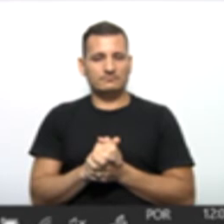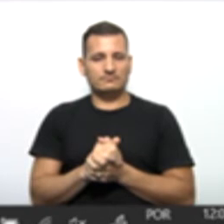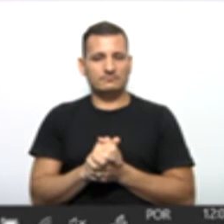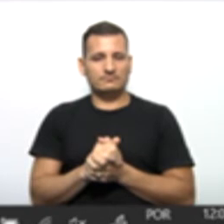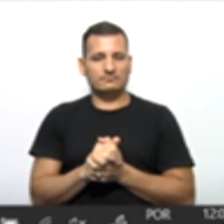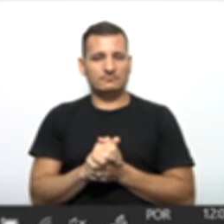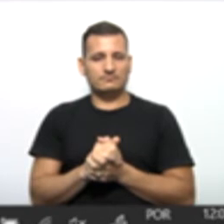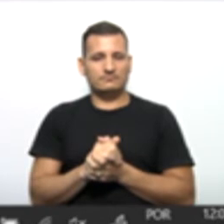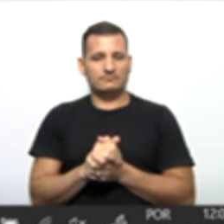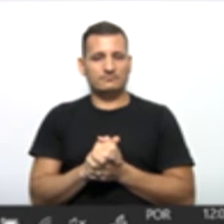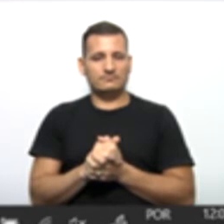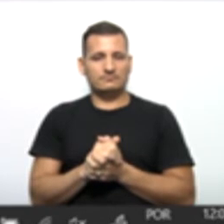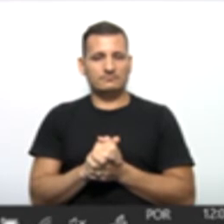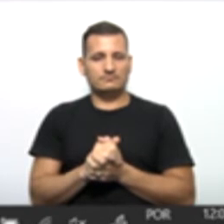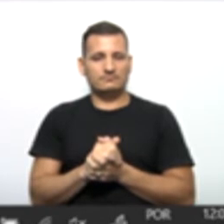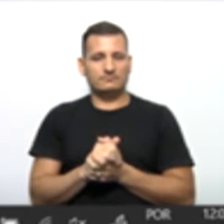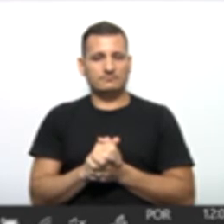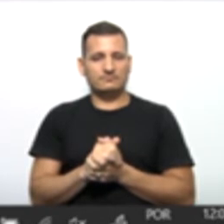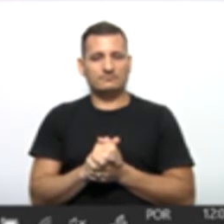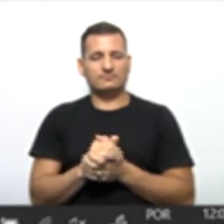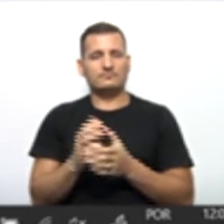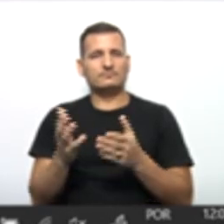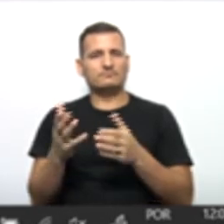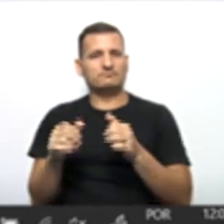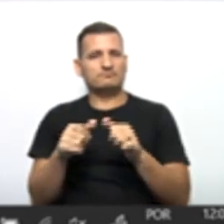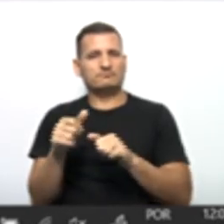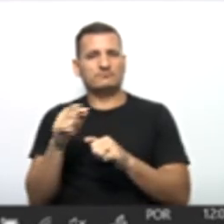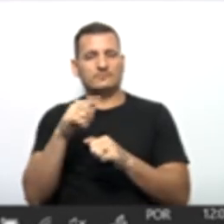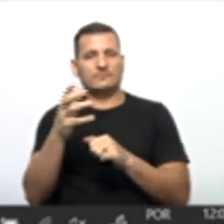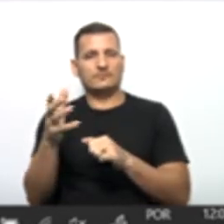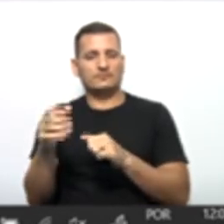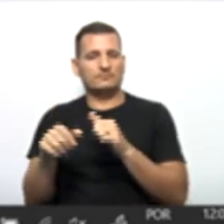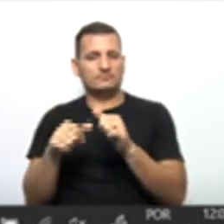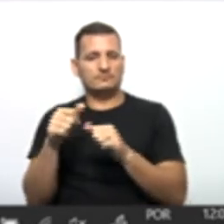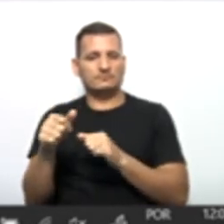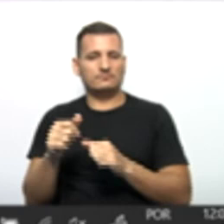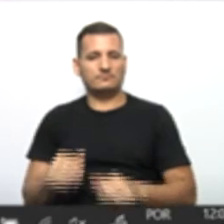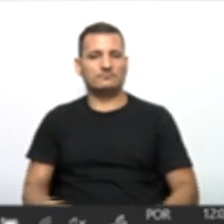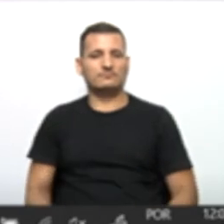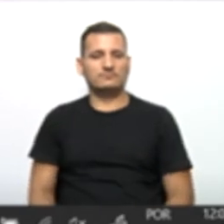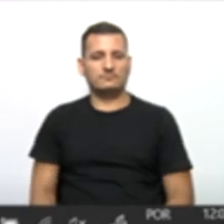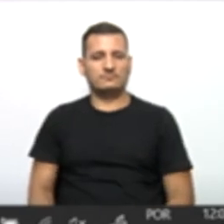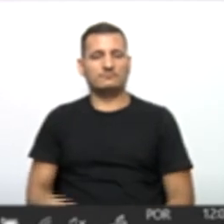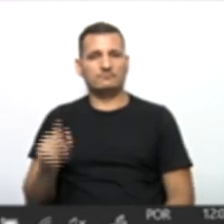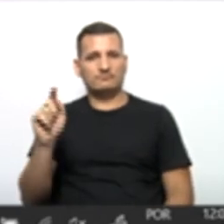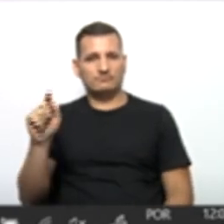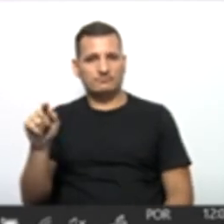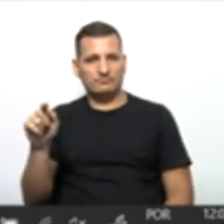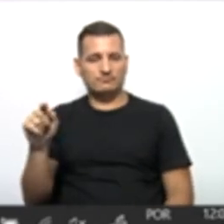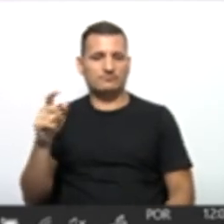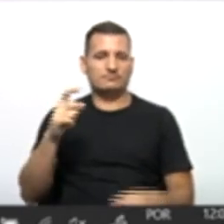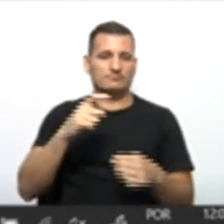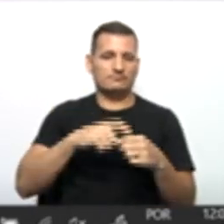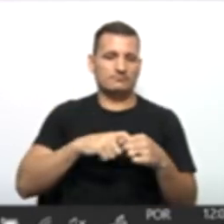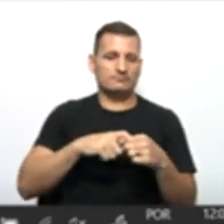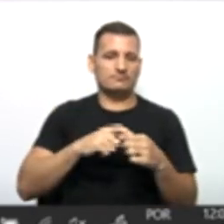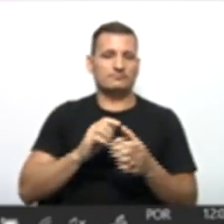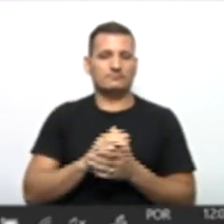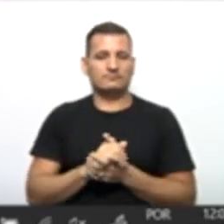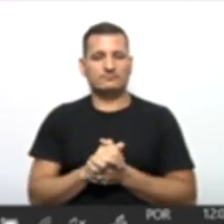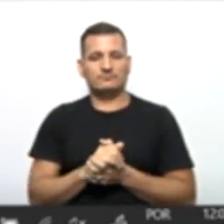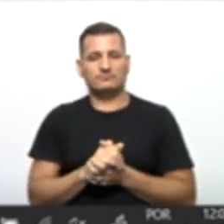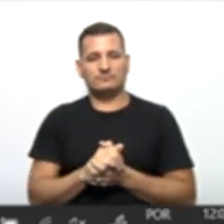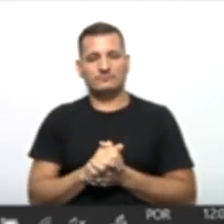não mudou eu quero alterar esse contato então clique em editar contato ele não gosta